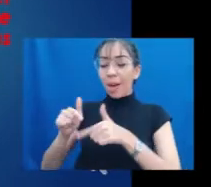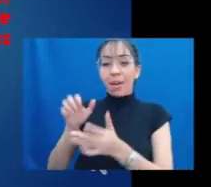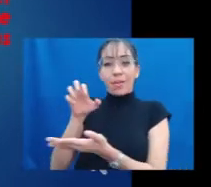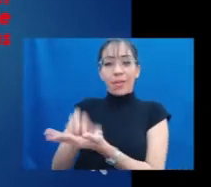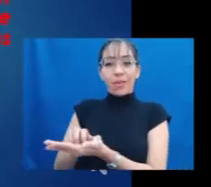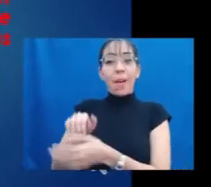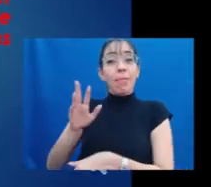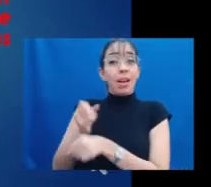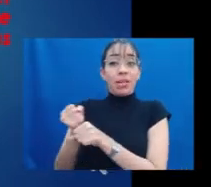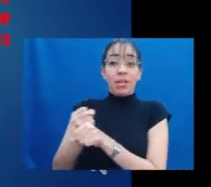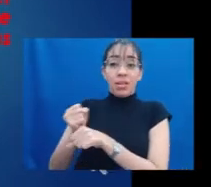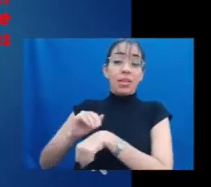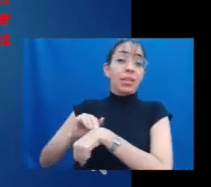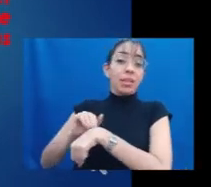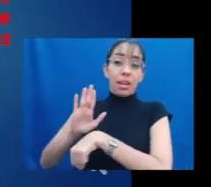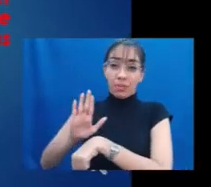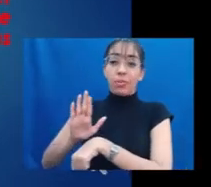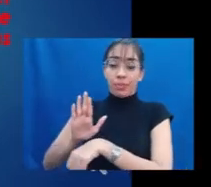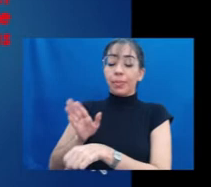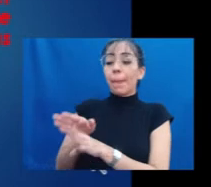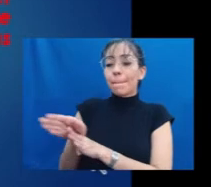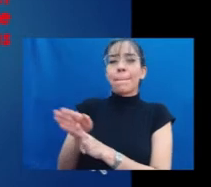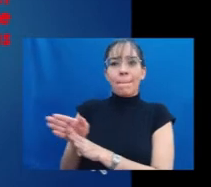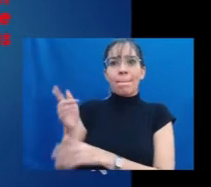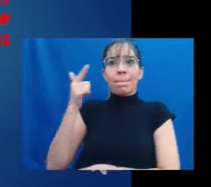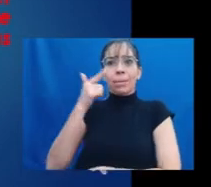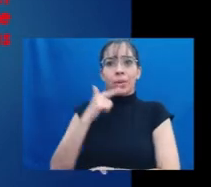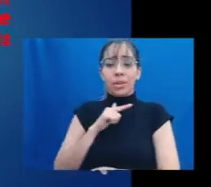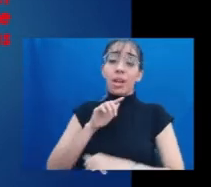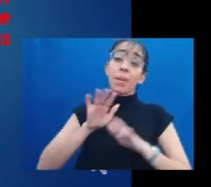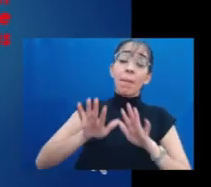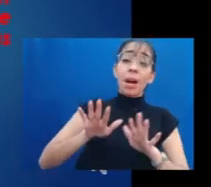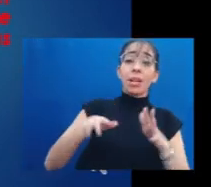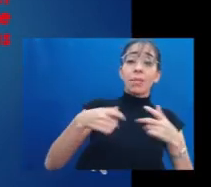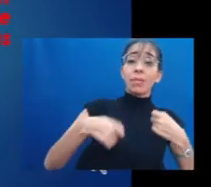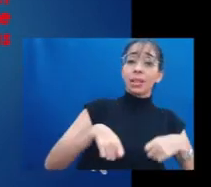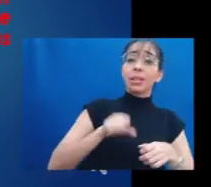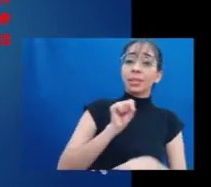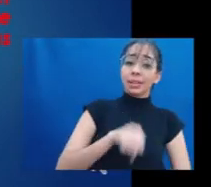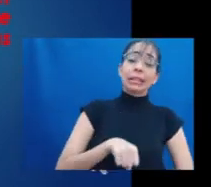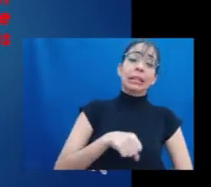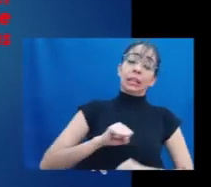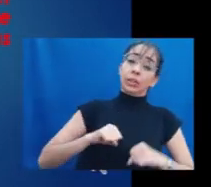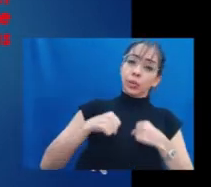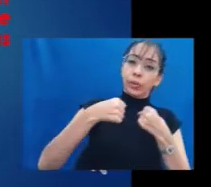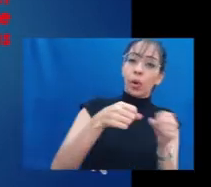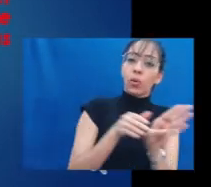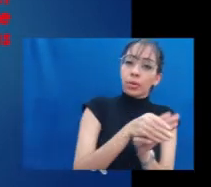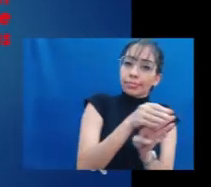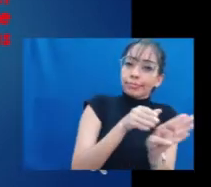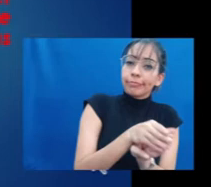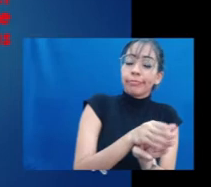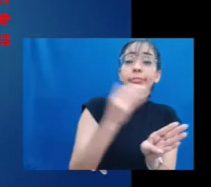ficar ali um tempo mais longo. Mas isso não minimiza, né, a necessidade que a gente tem de tentar, né,